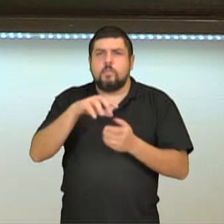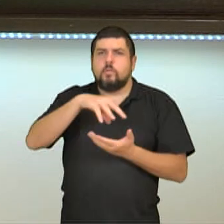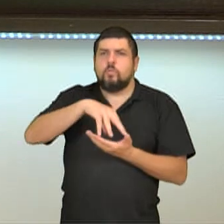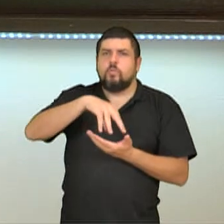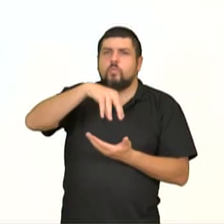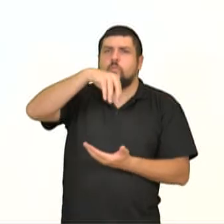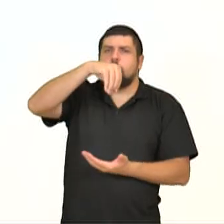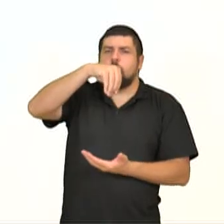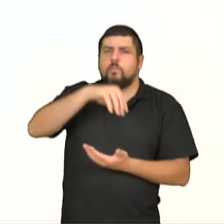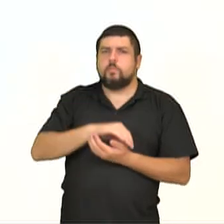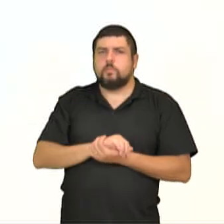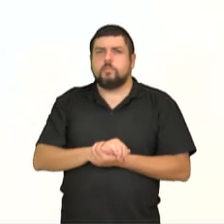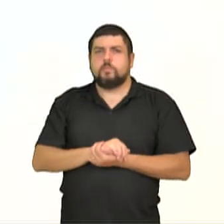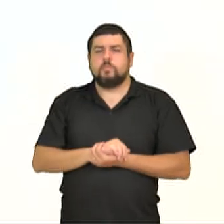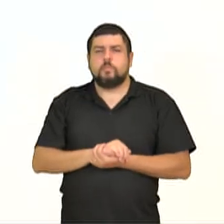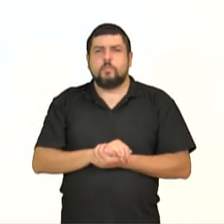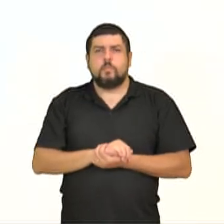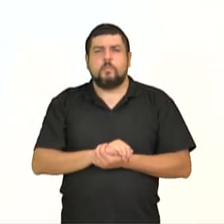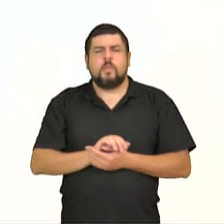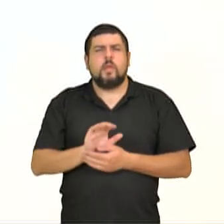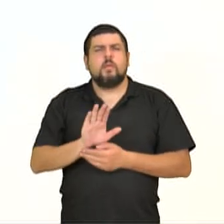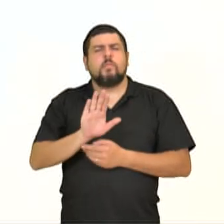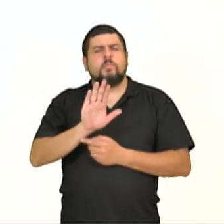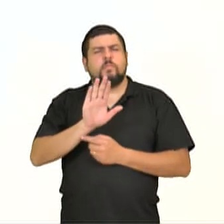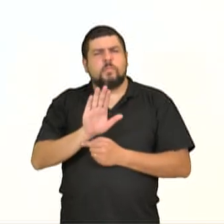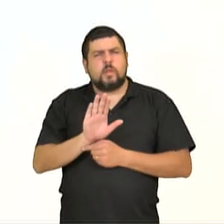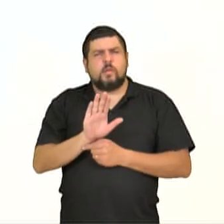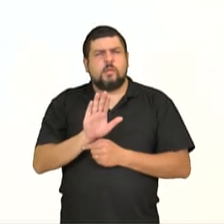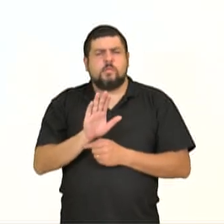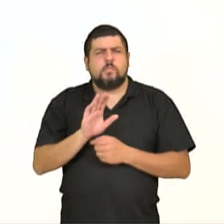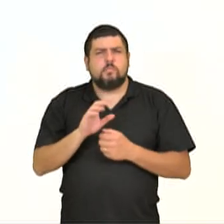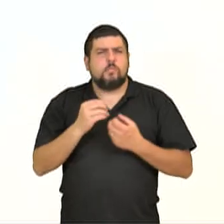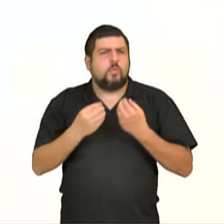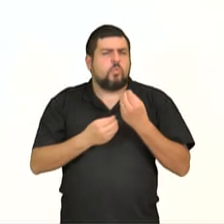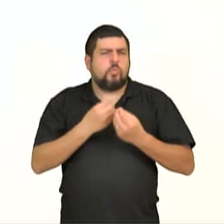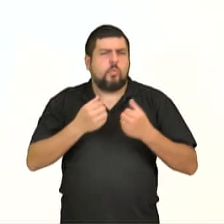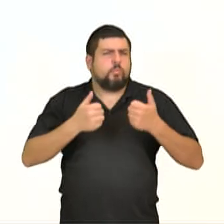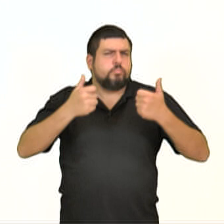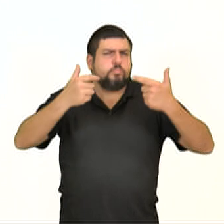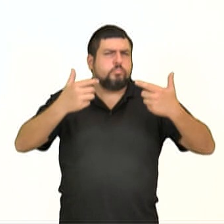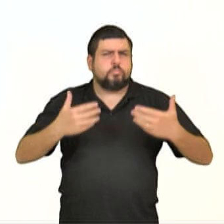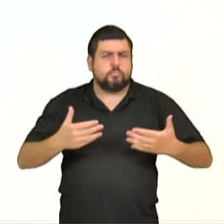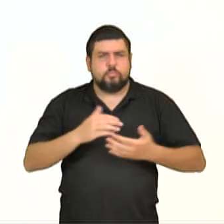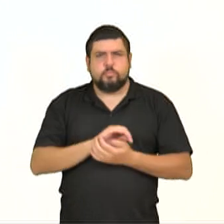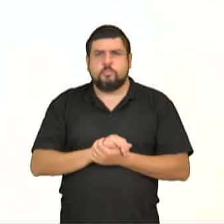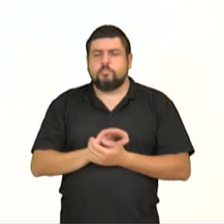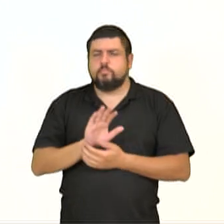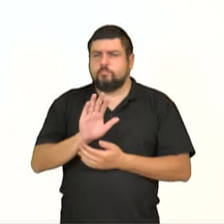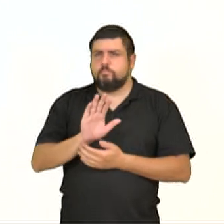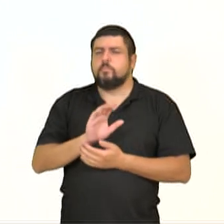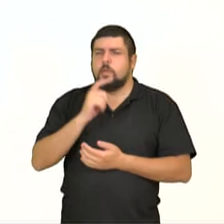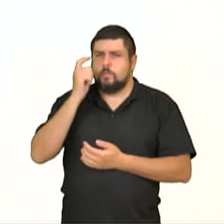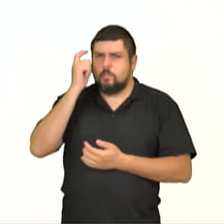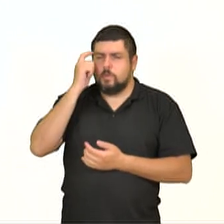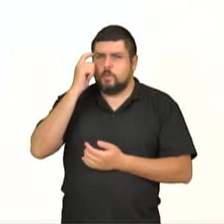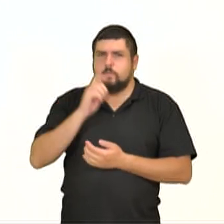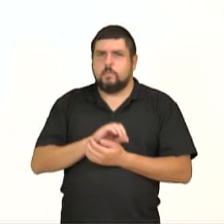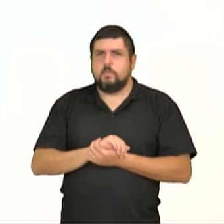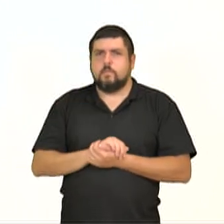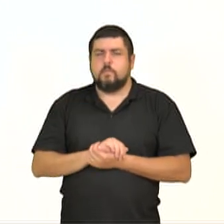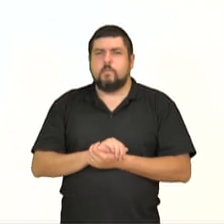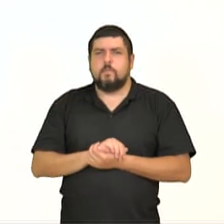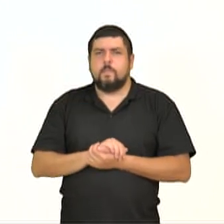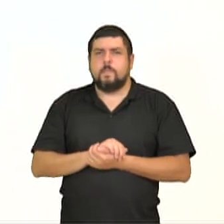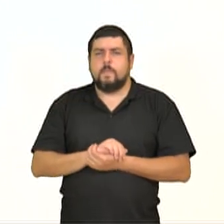certo? Muito bem. Mas qual que é a explicação para isso? Vamos pensar aqui um pouquinho. A professora já